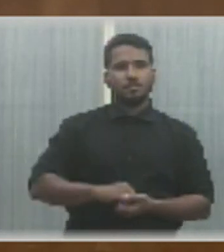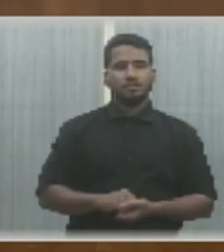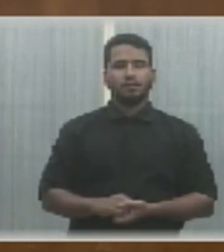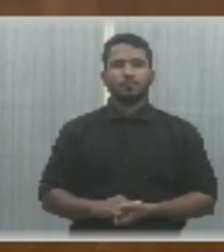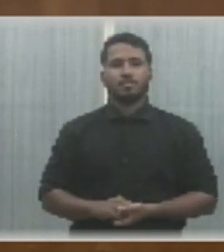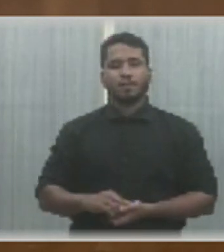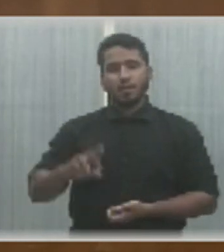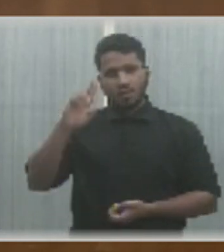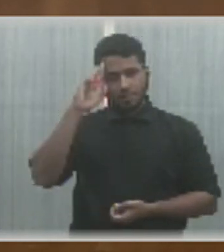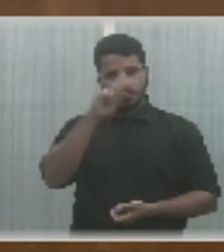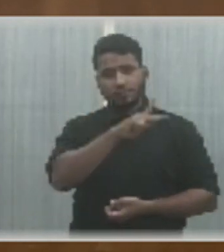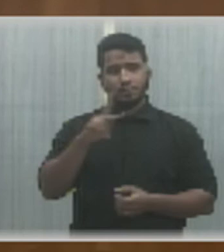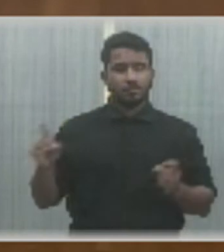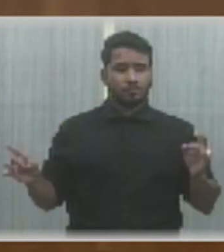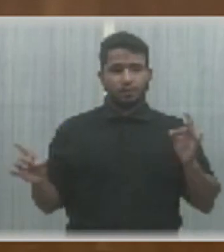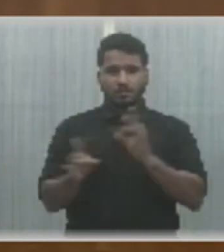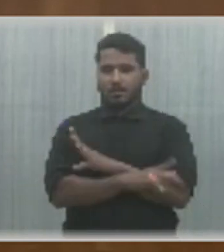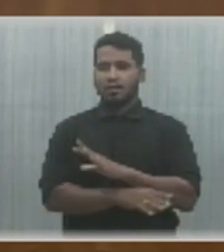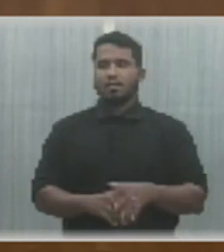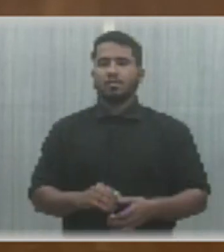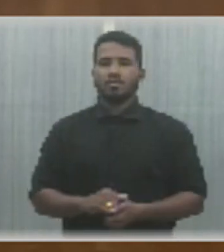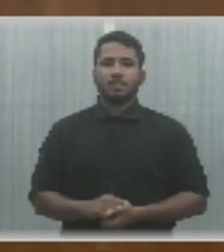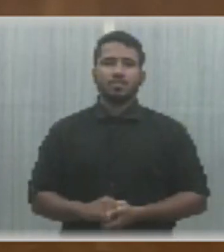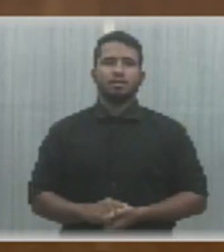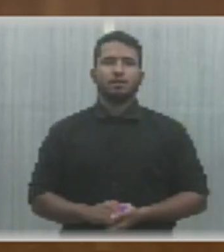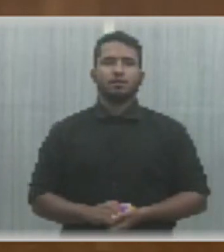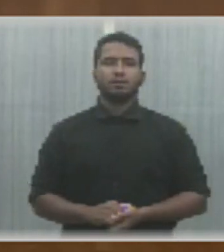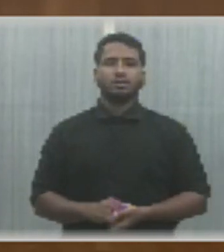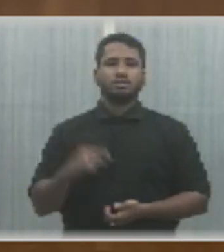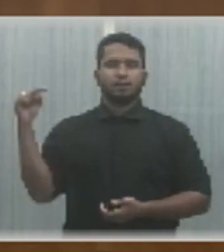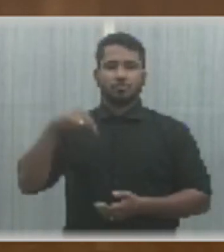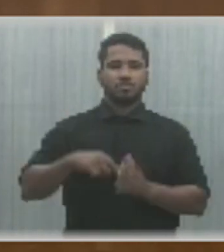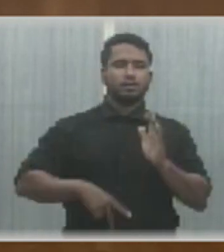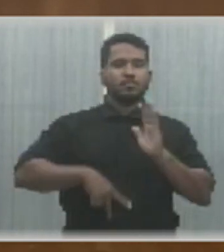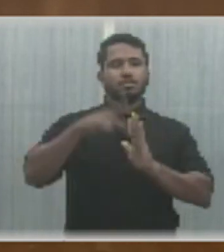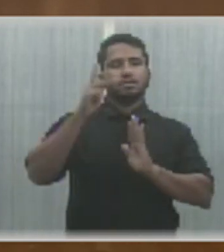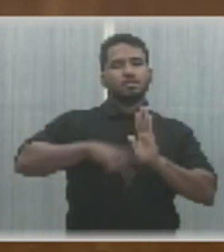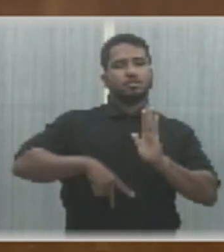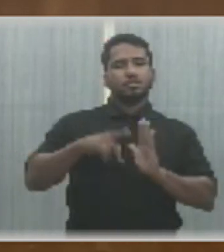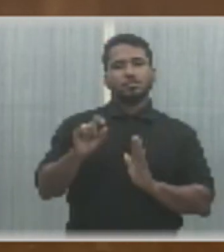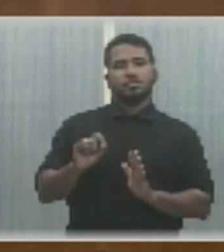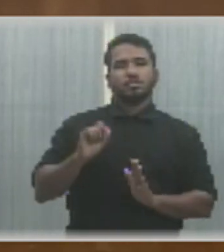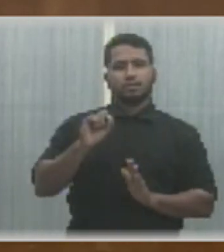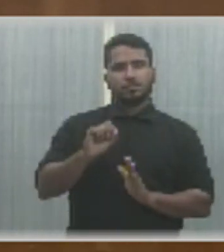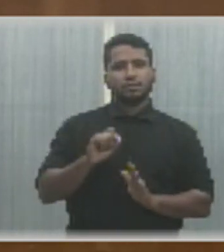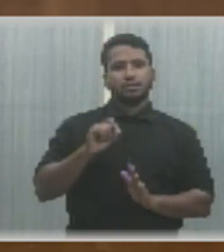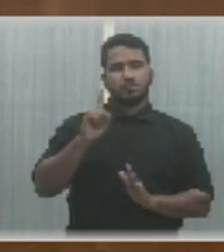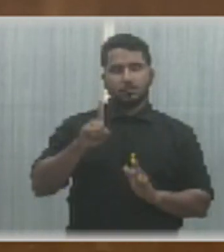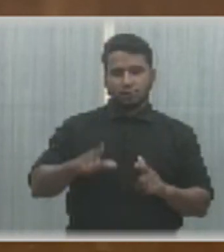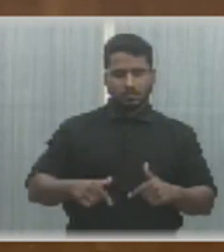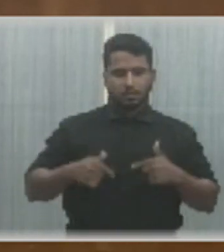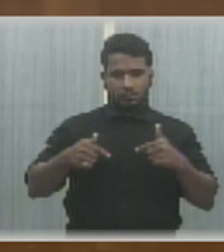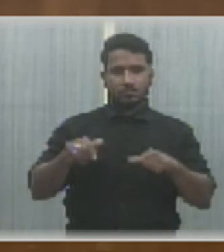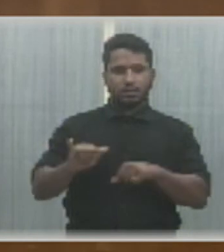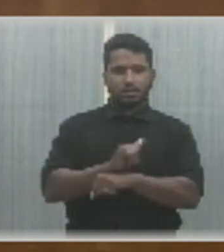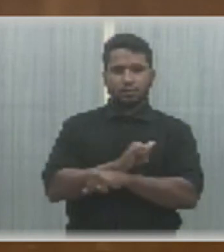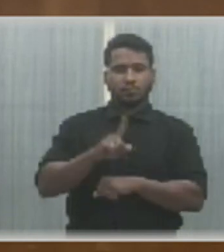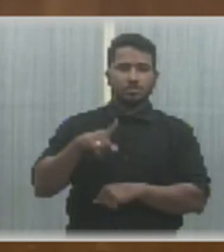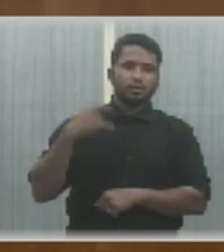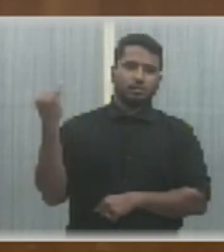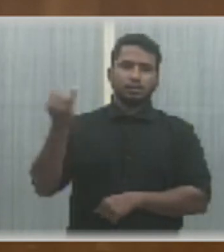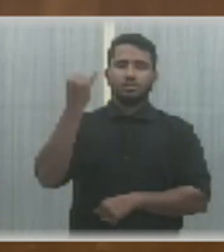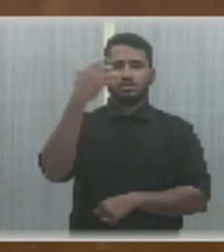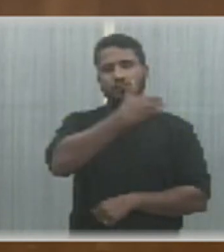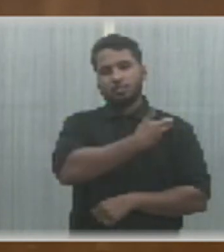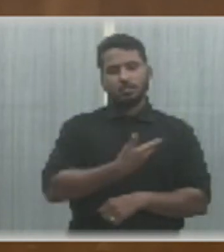Então, senhor presidente, concluindo, esse é o projeto que é uma ação estratégica importantíssima